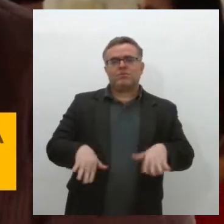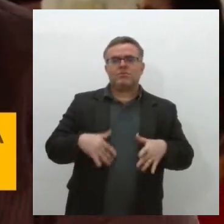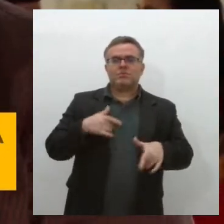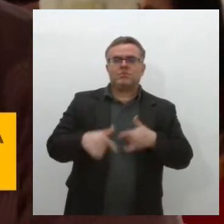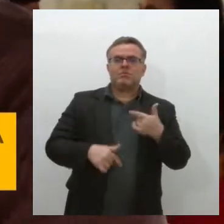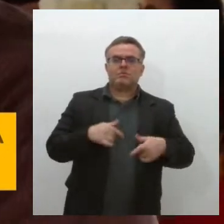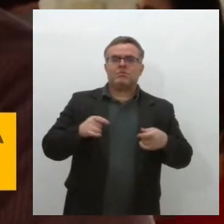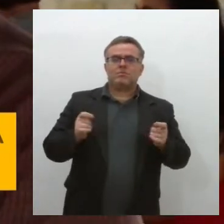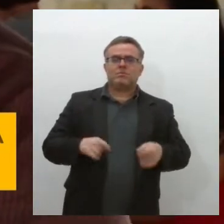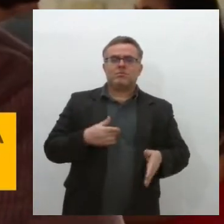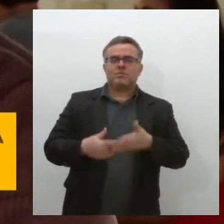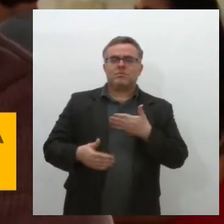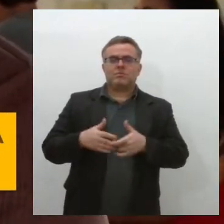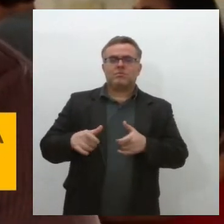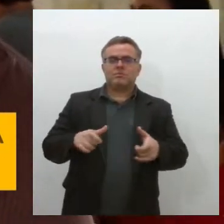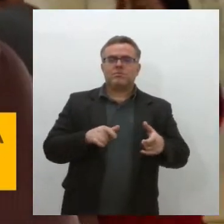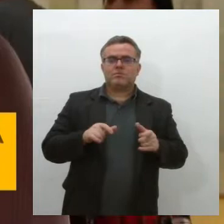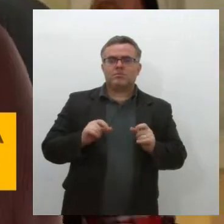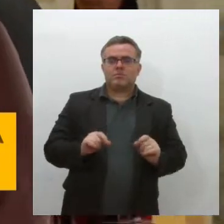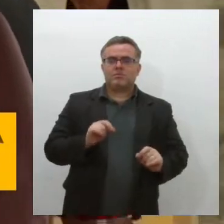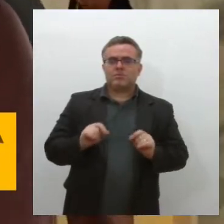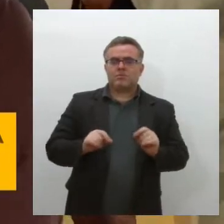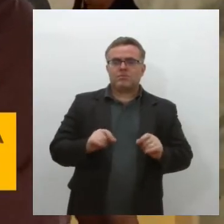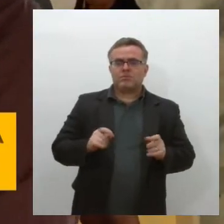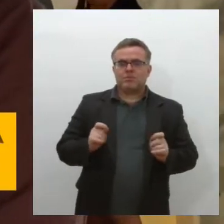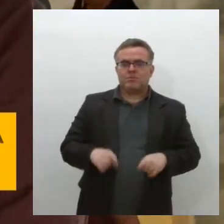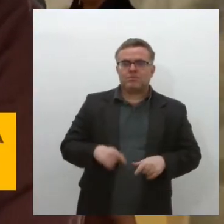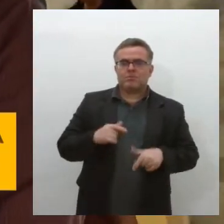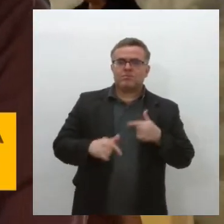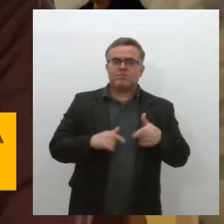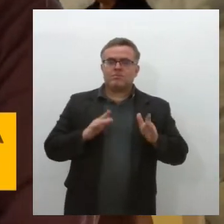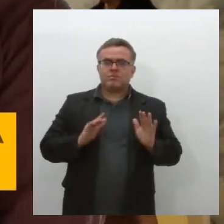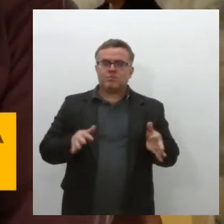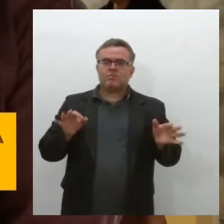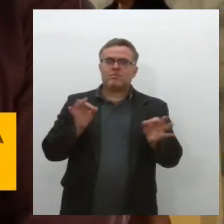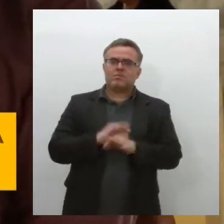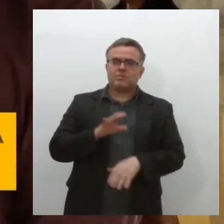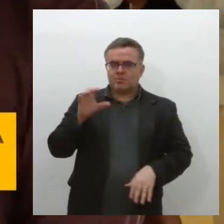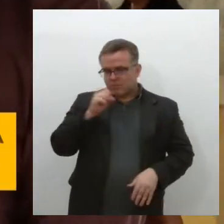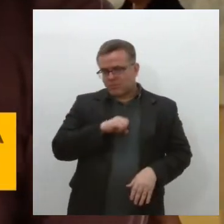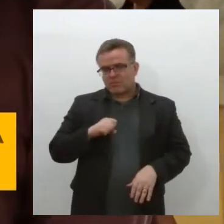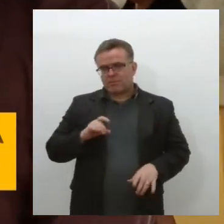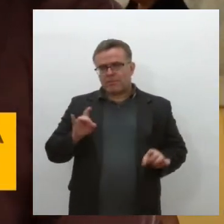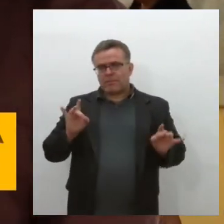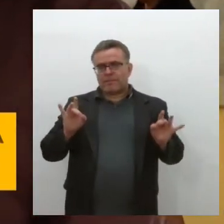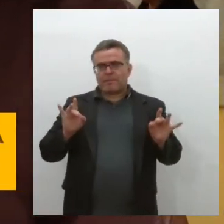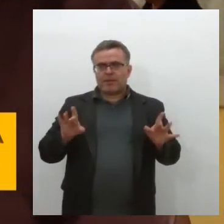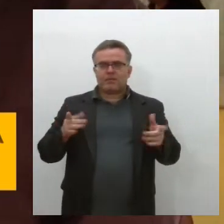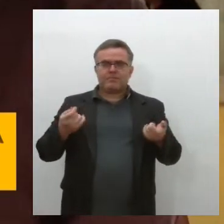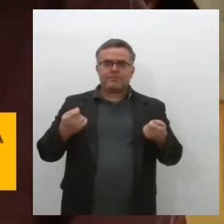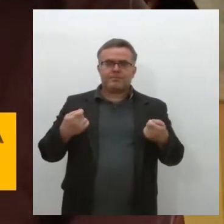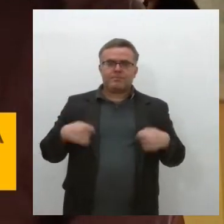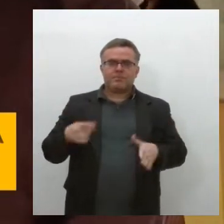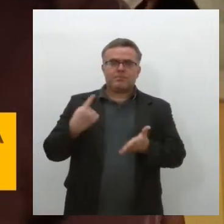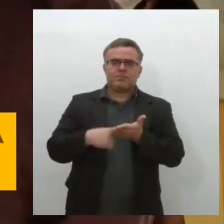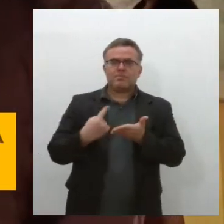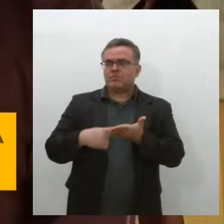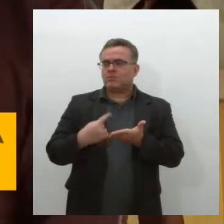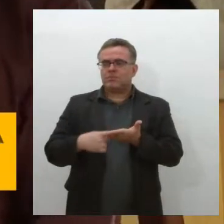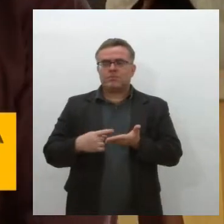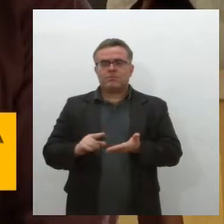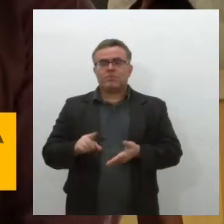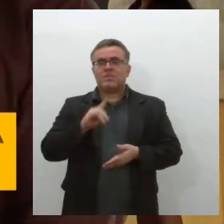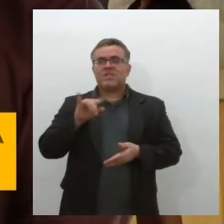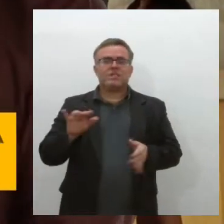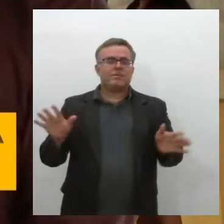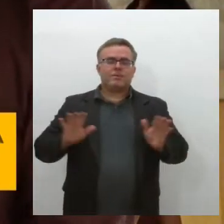fazer em qualquer agência nossos Correios. E é um serviço que é feito na hora, ou seja, não precisa agendamento, é só procurar a agência